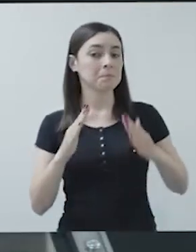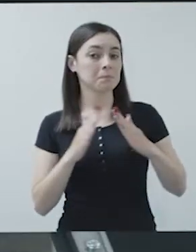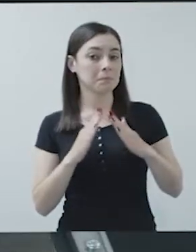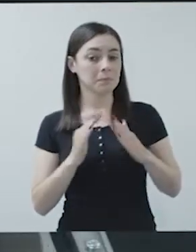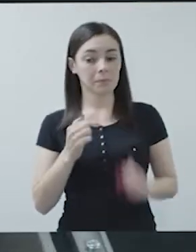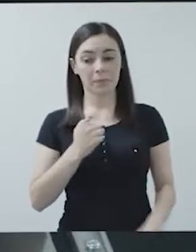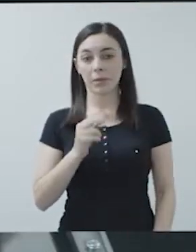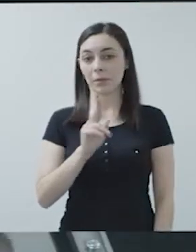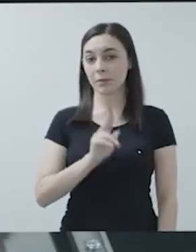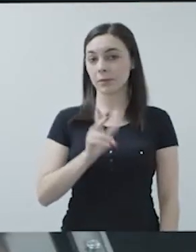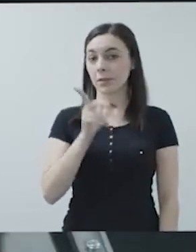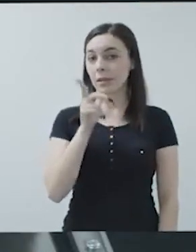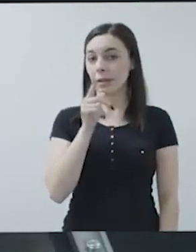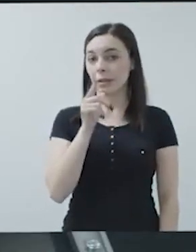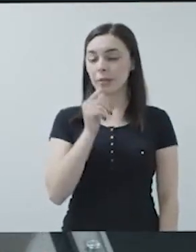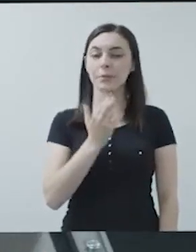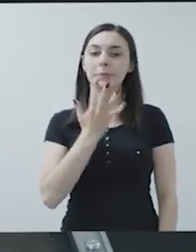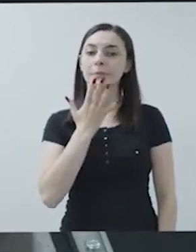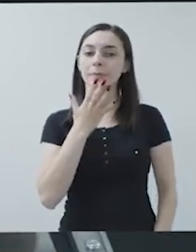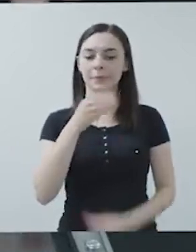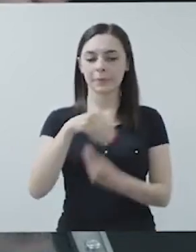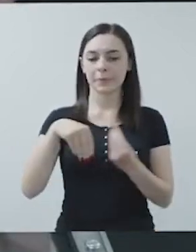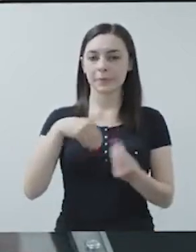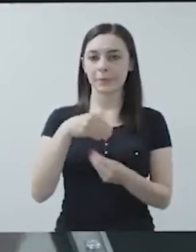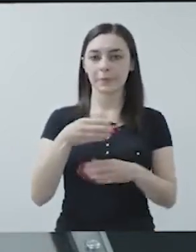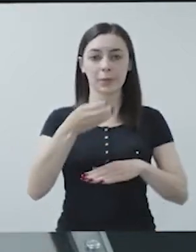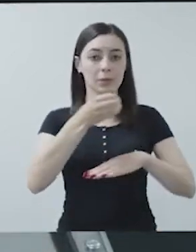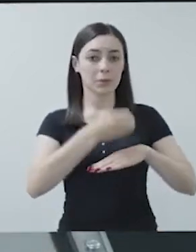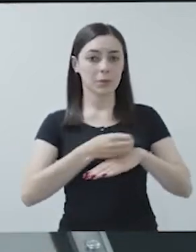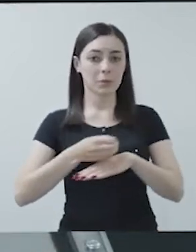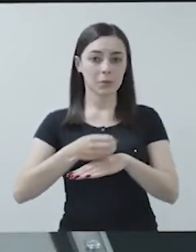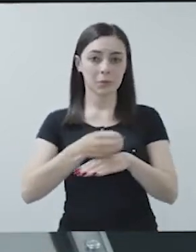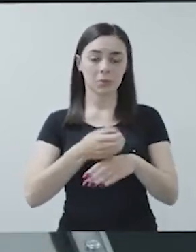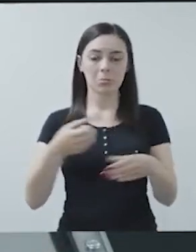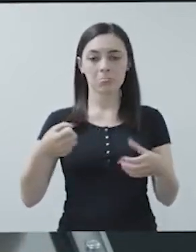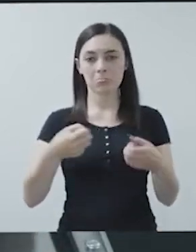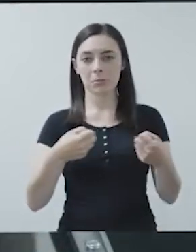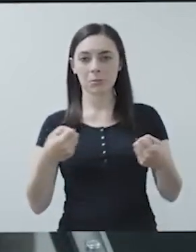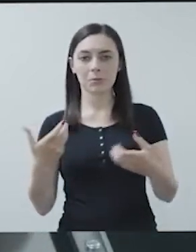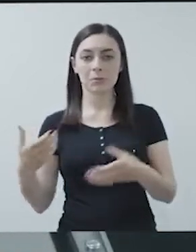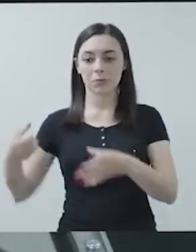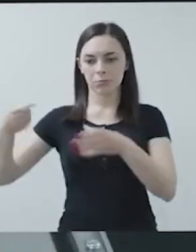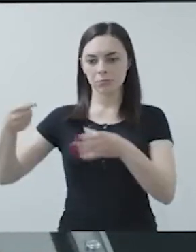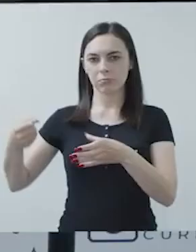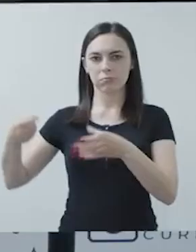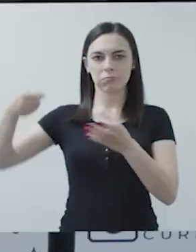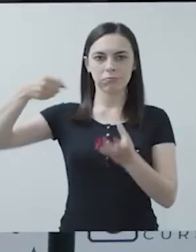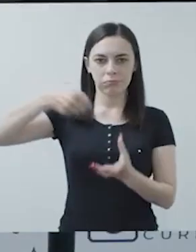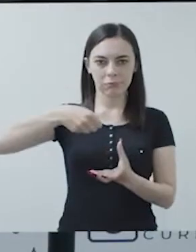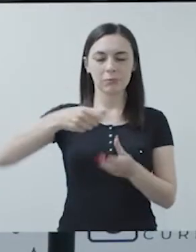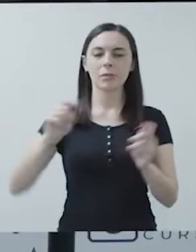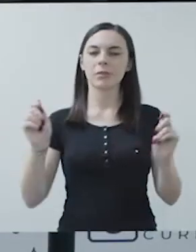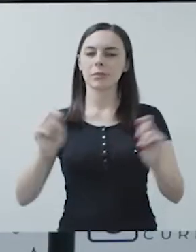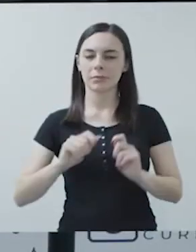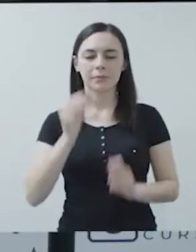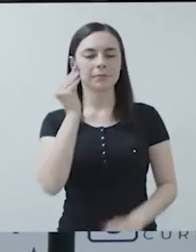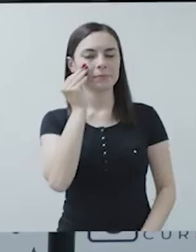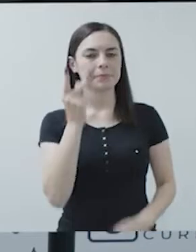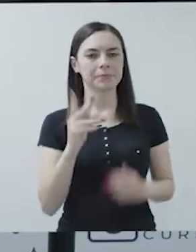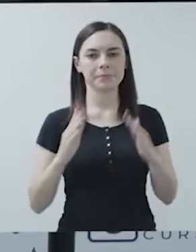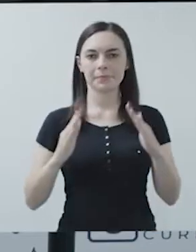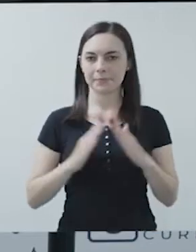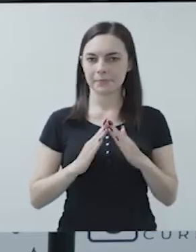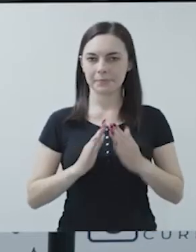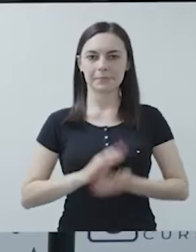Eu usei água, corante, copo e umas canecas e uma jarra. Então você pode fazer também essa experiência aí na sua